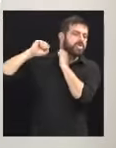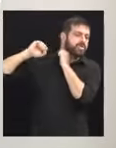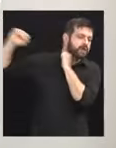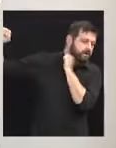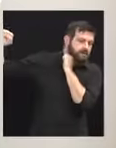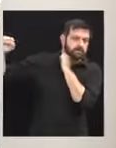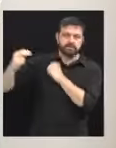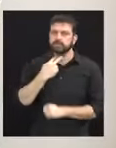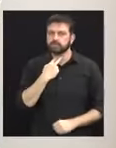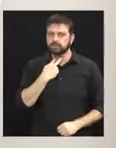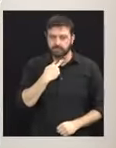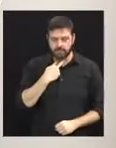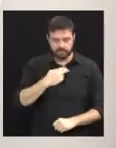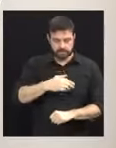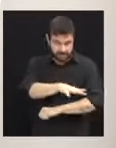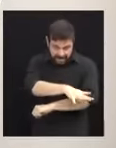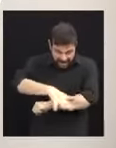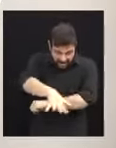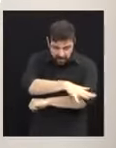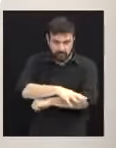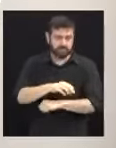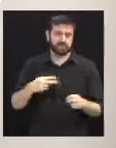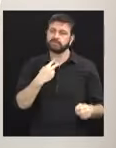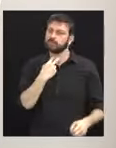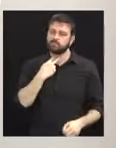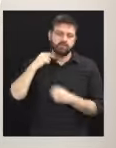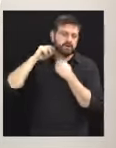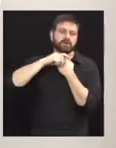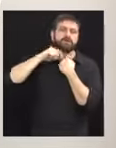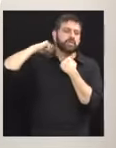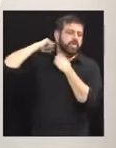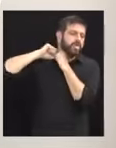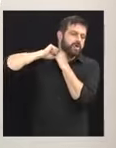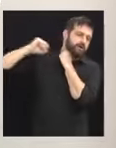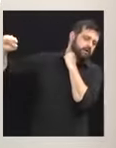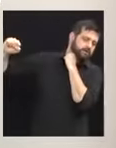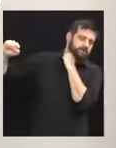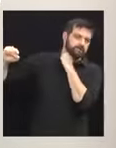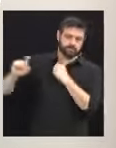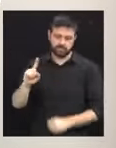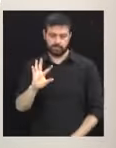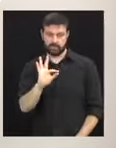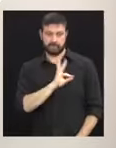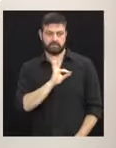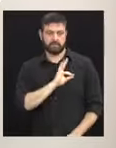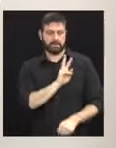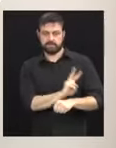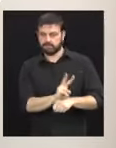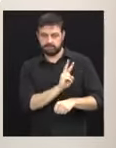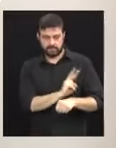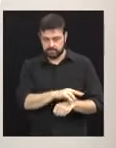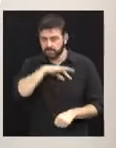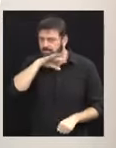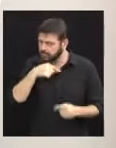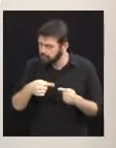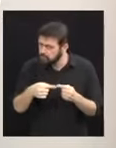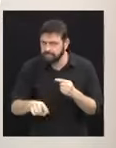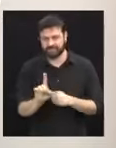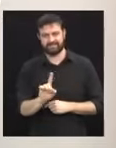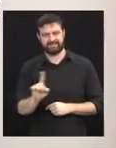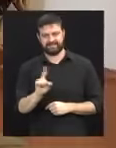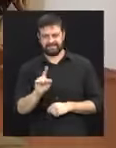animal maior e você vai deixar no quintal, não acorrentar. Animal não é guarda de casa, né? Não